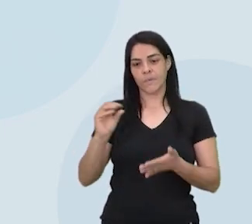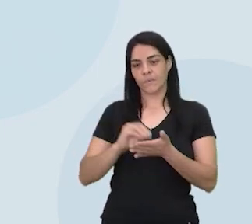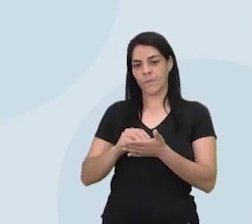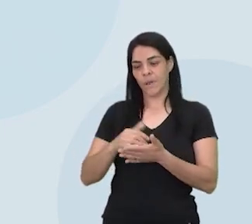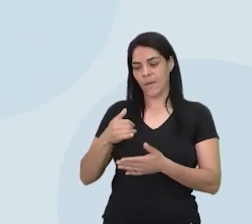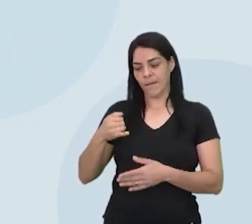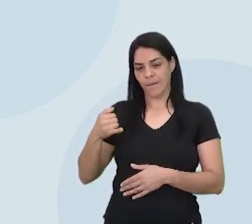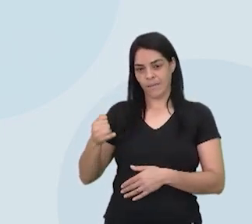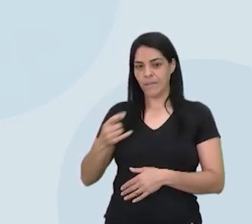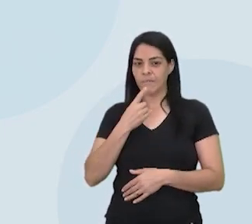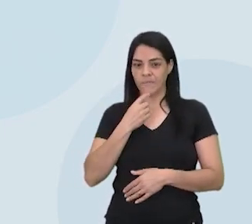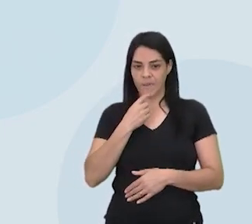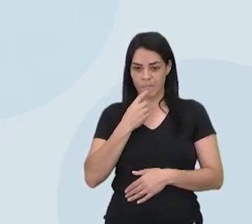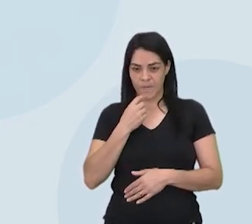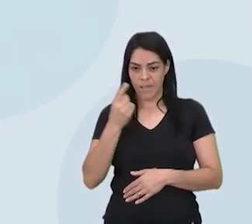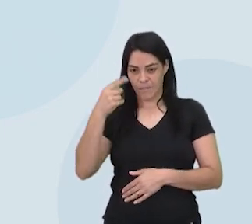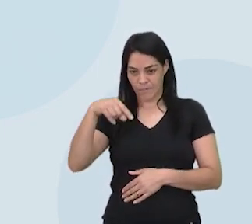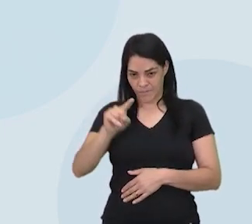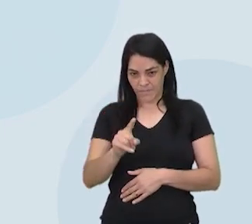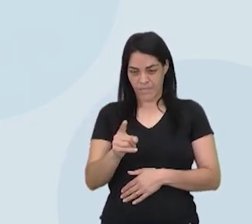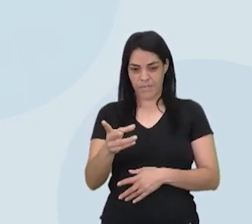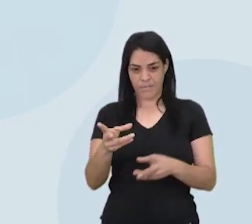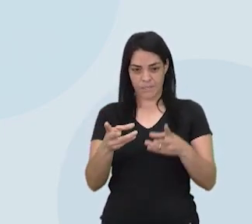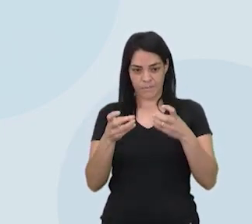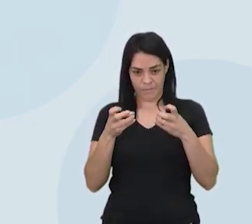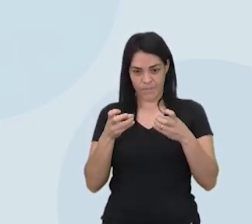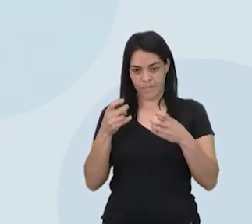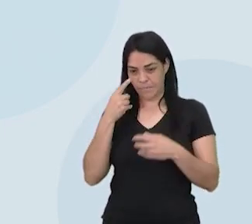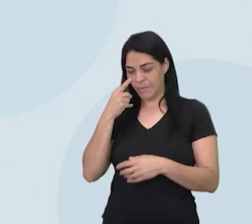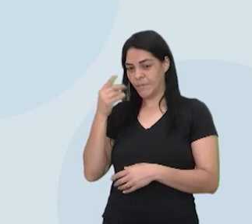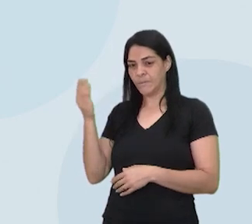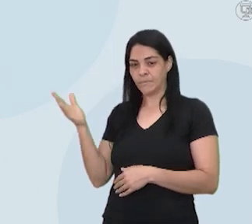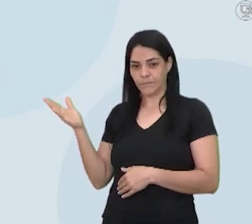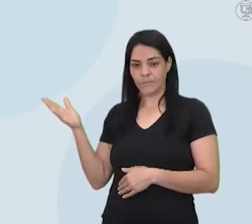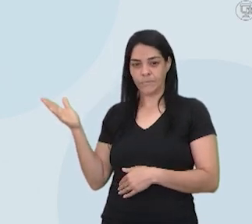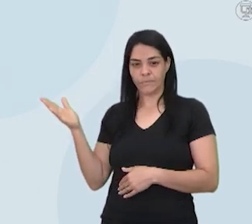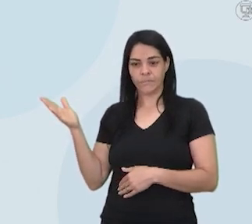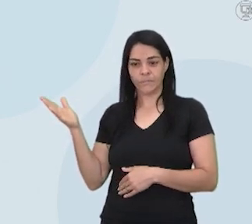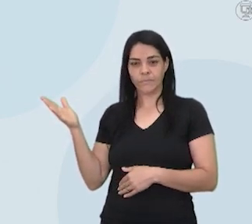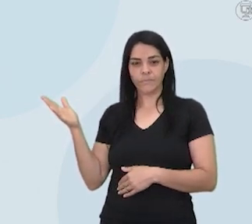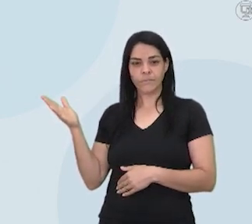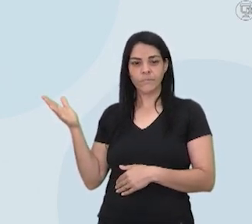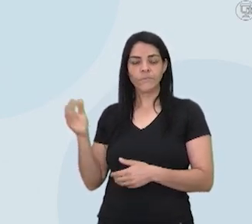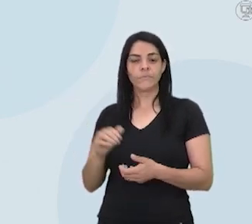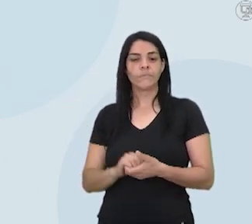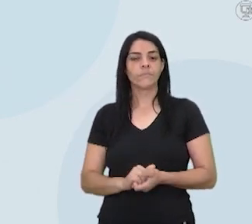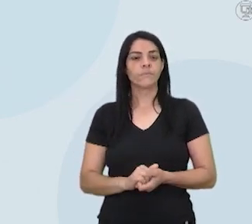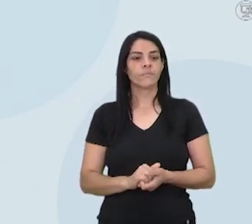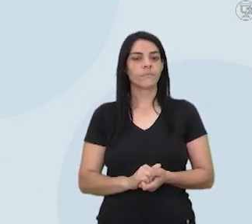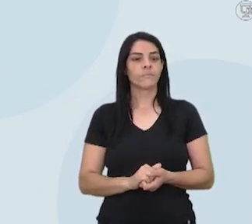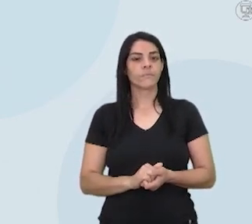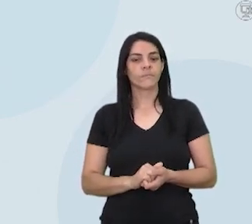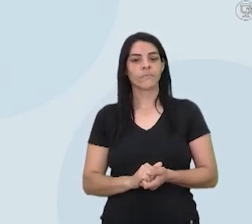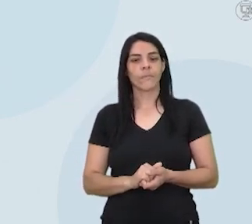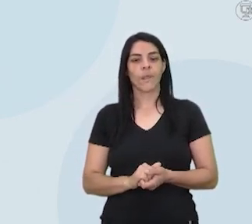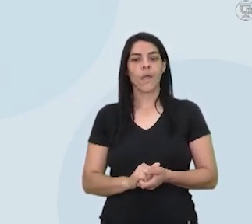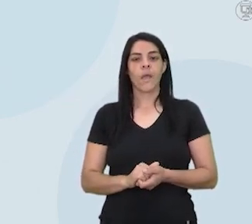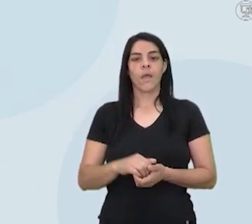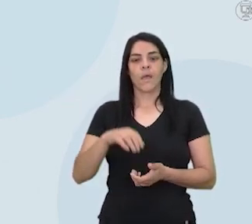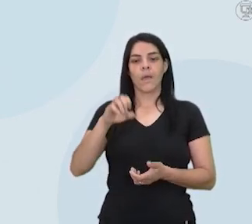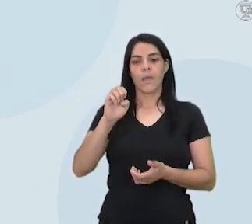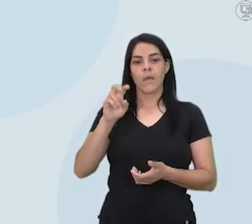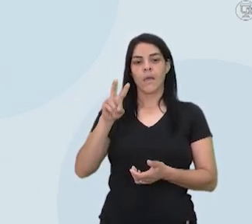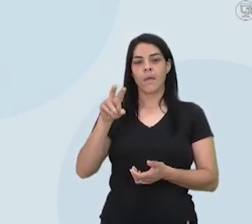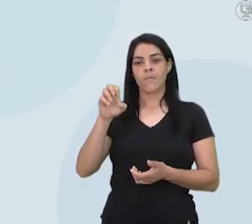vocês perceberem que se a gente tivesse que colocar o Everest aqui nas Fossas Marianas, ainda sobraria espaço. Então o Everest viria